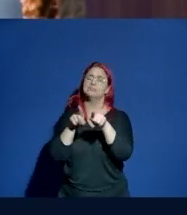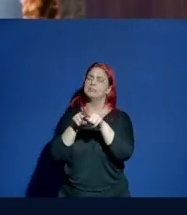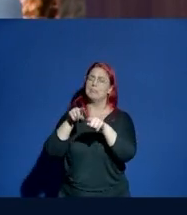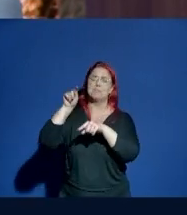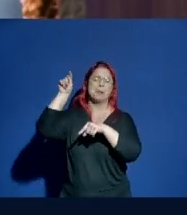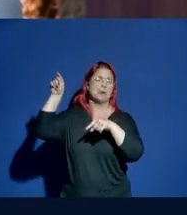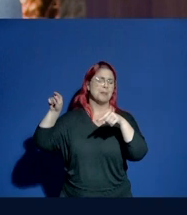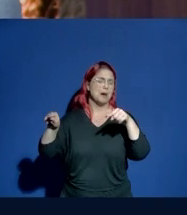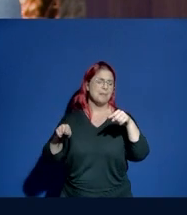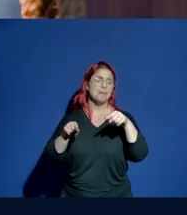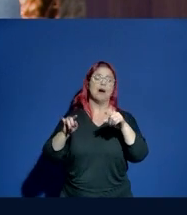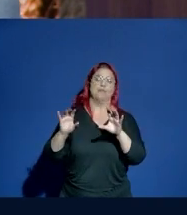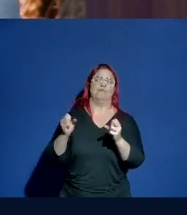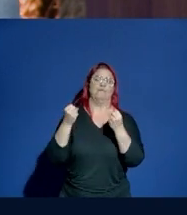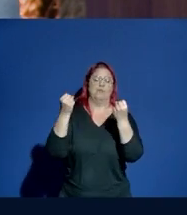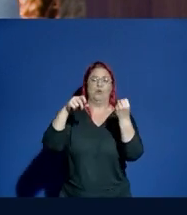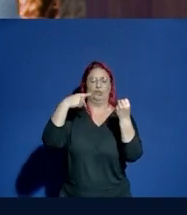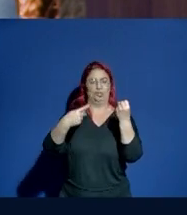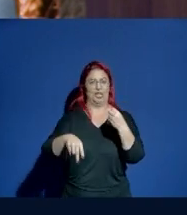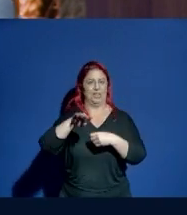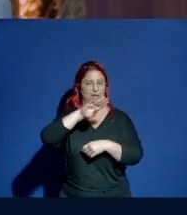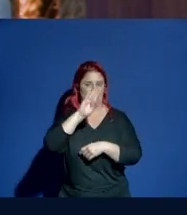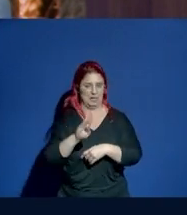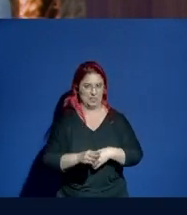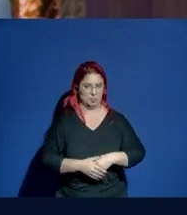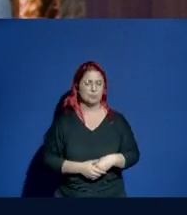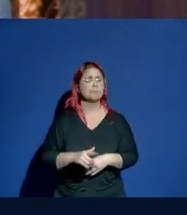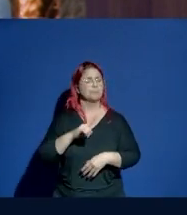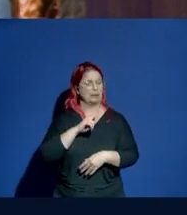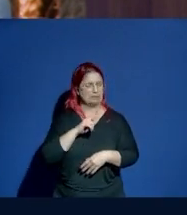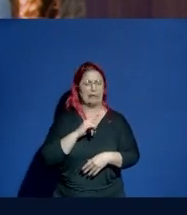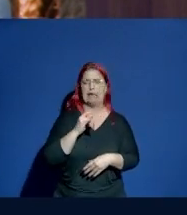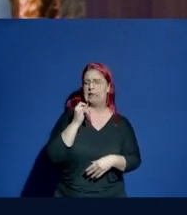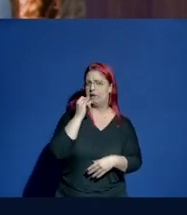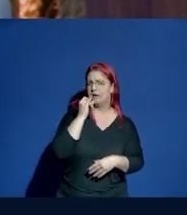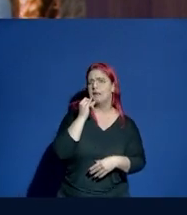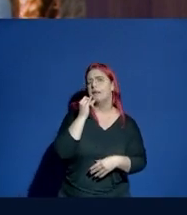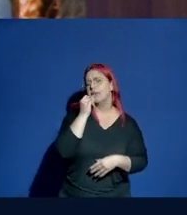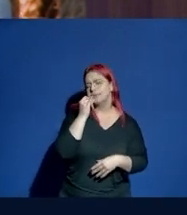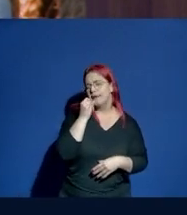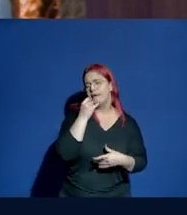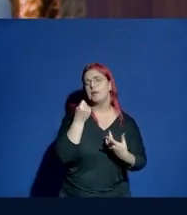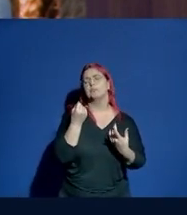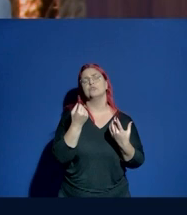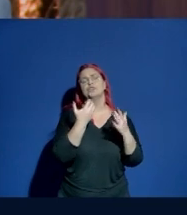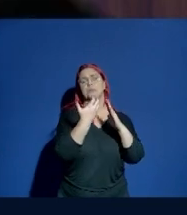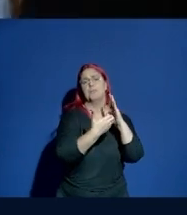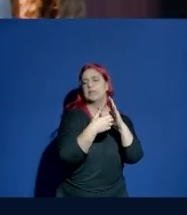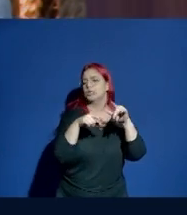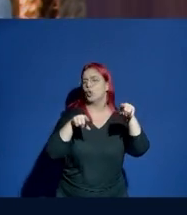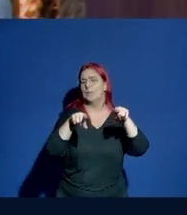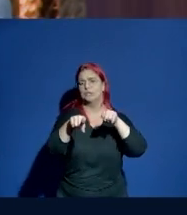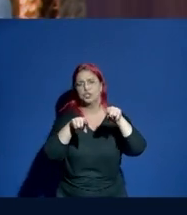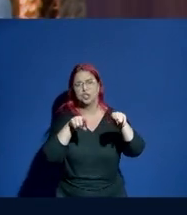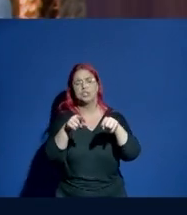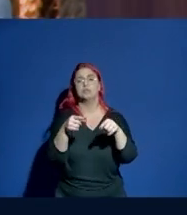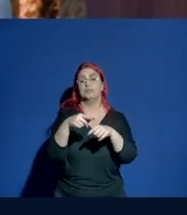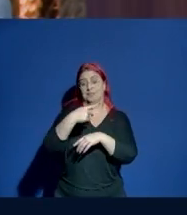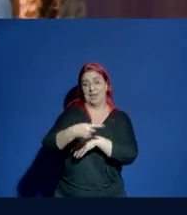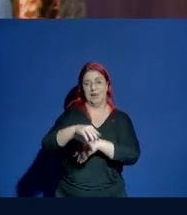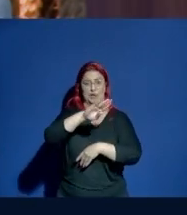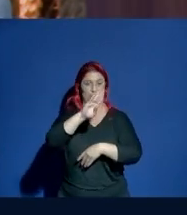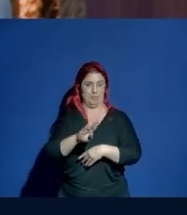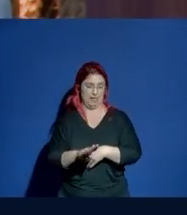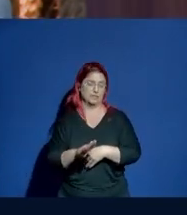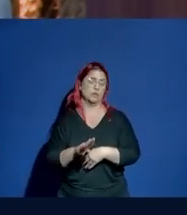economia brasileira nós temos grandes e bons exemplos de empresas competitivas setores competitivos no nosso